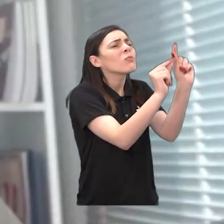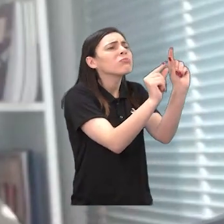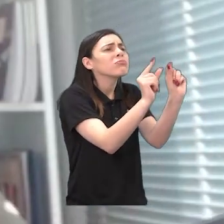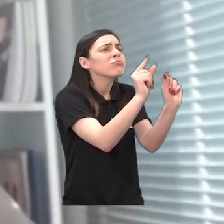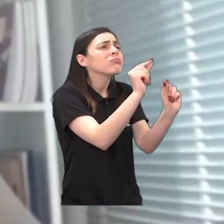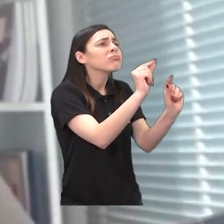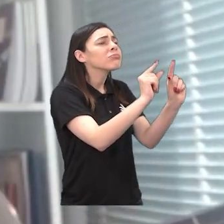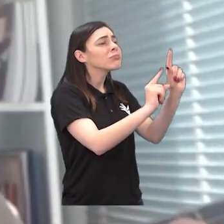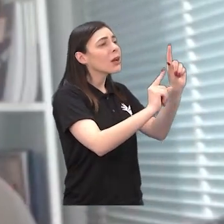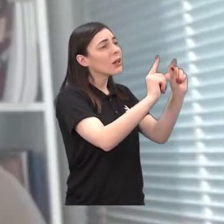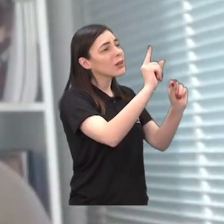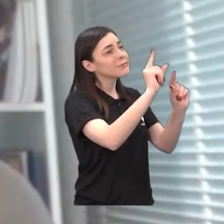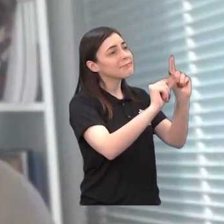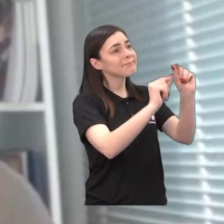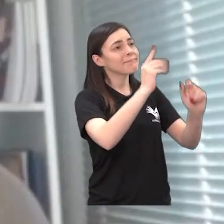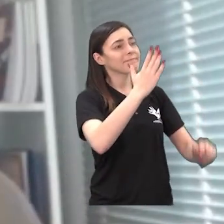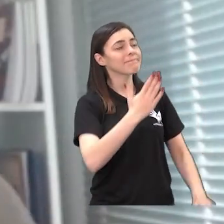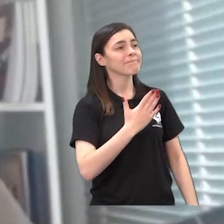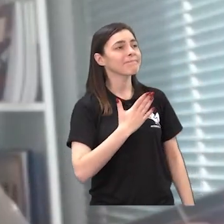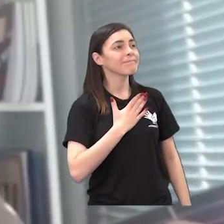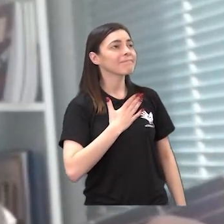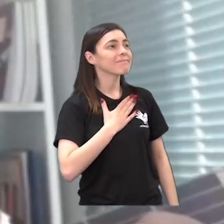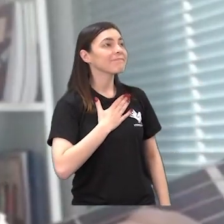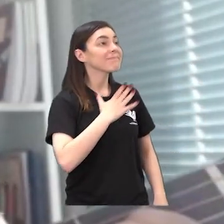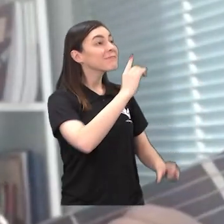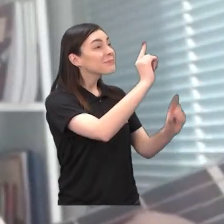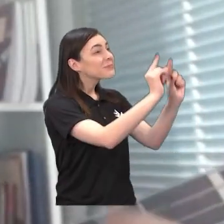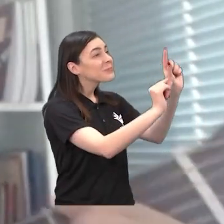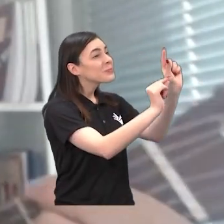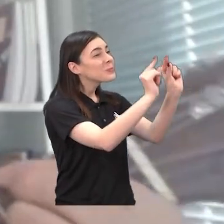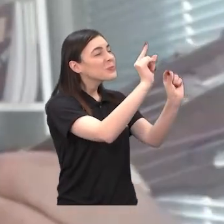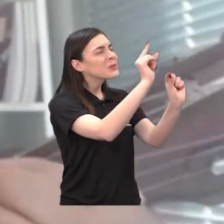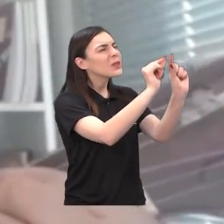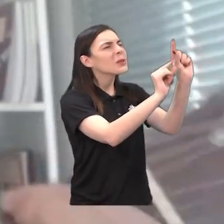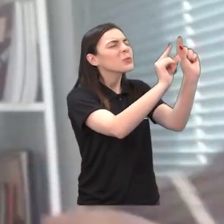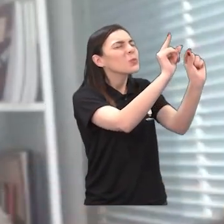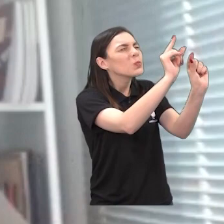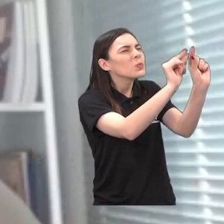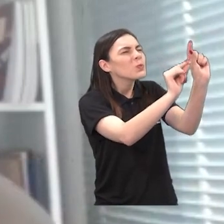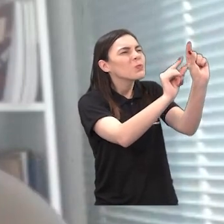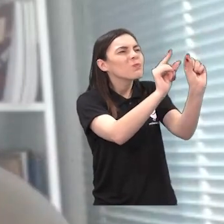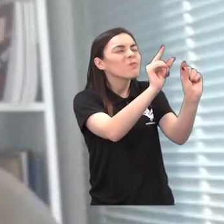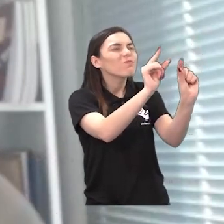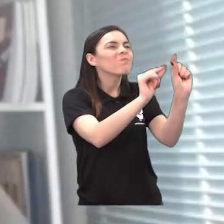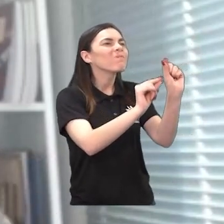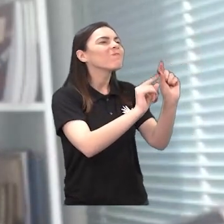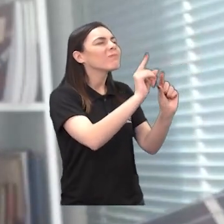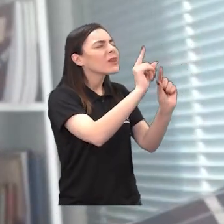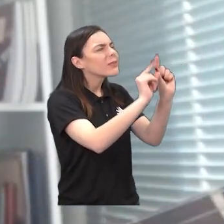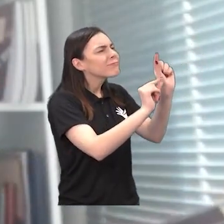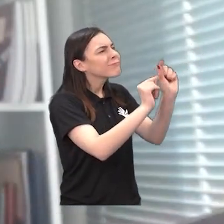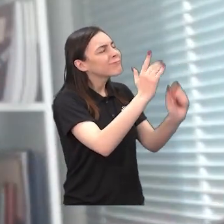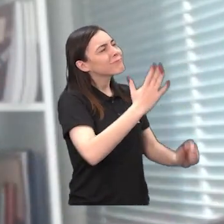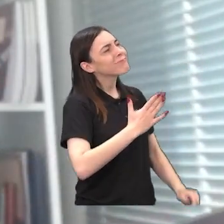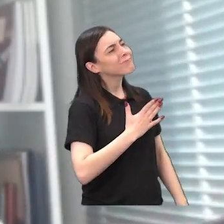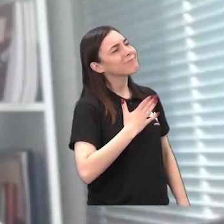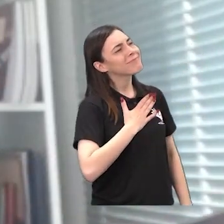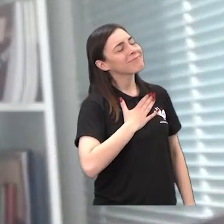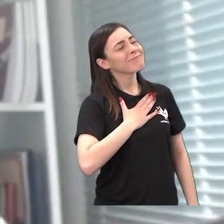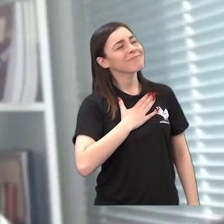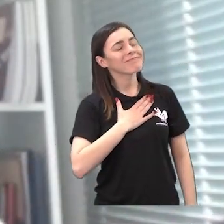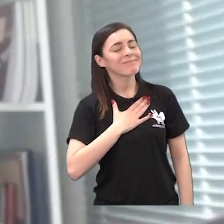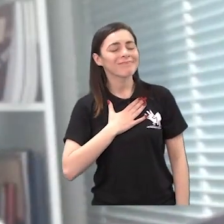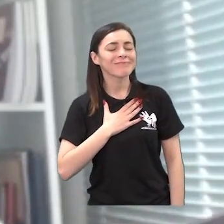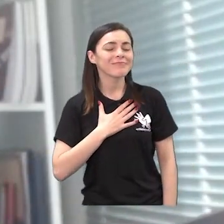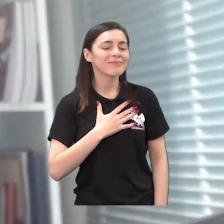estrelinha, estrela toda minha, estrela, estrelinha, estrela